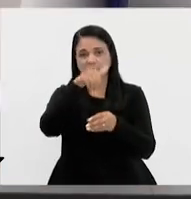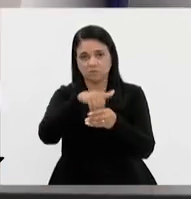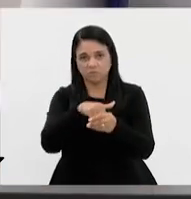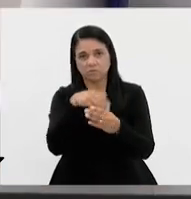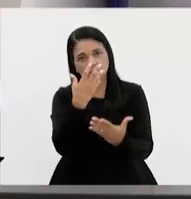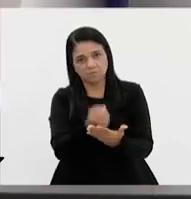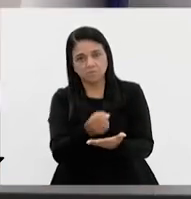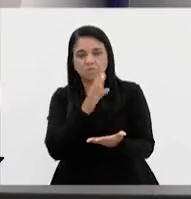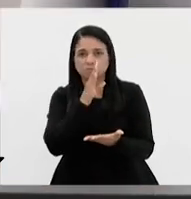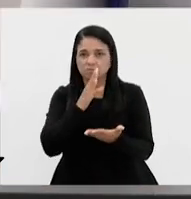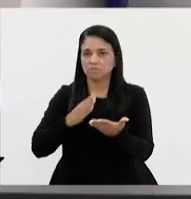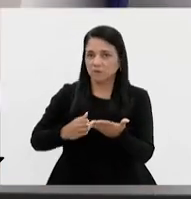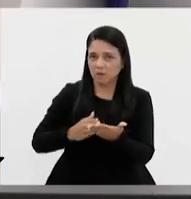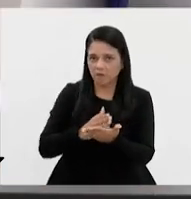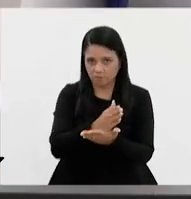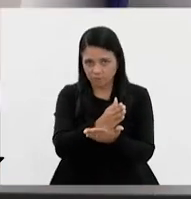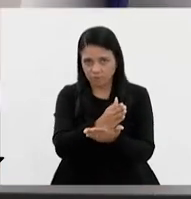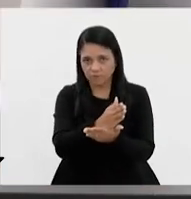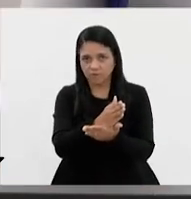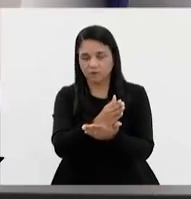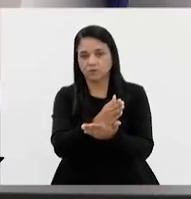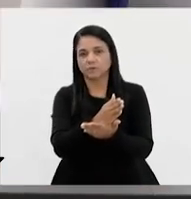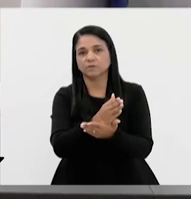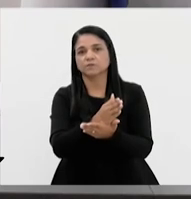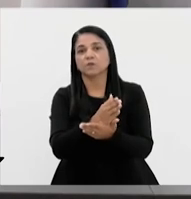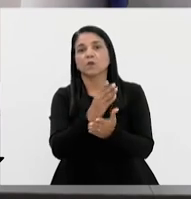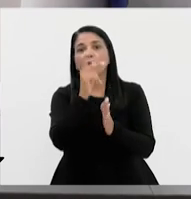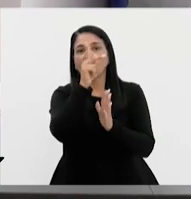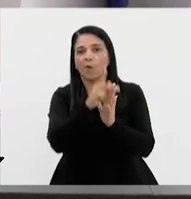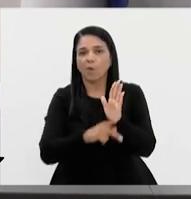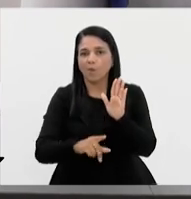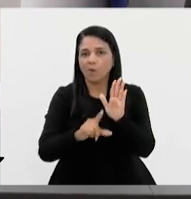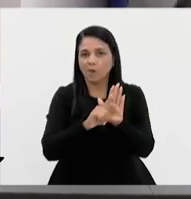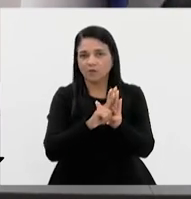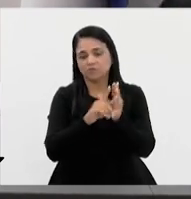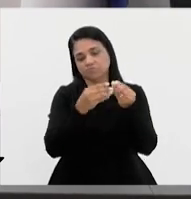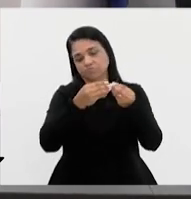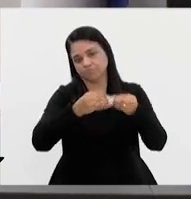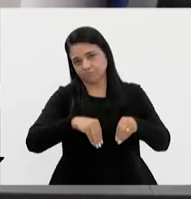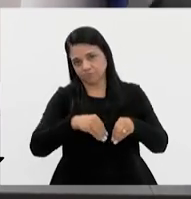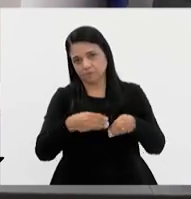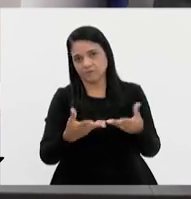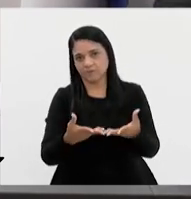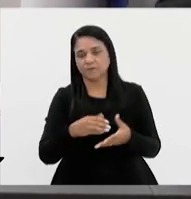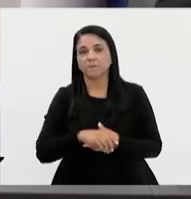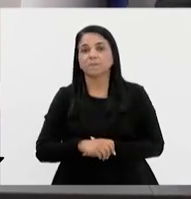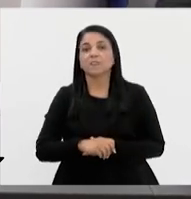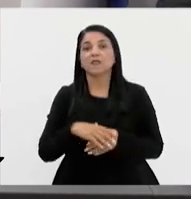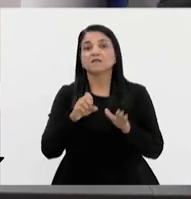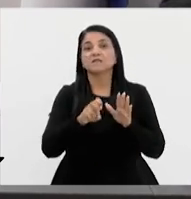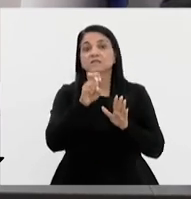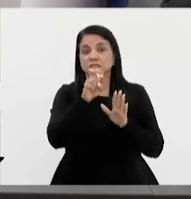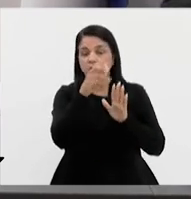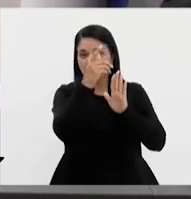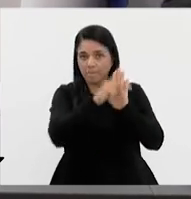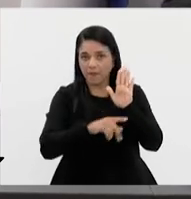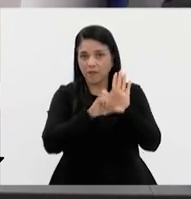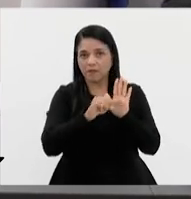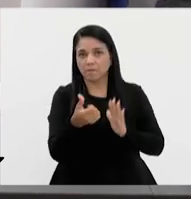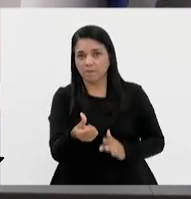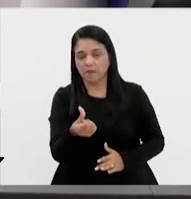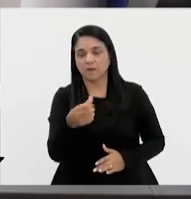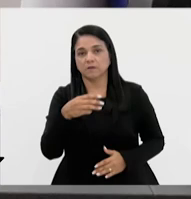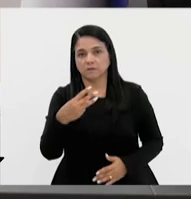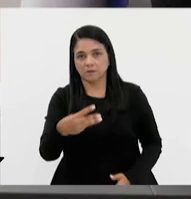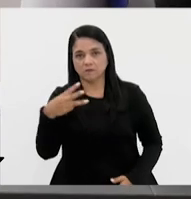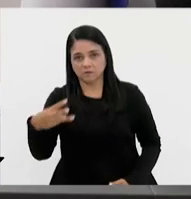os senhores que aprovam permaneçam como estão. Aprovado, o projeto foi prejudicado. Item 5 da pauta, o PL 633